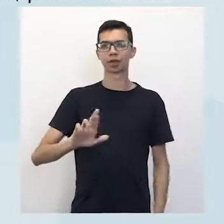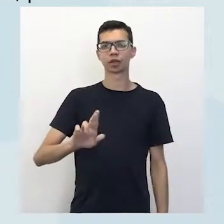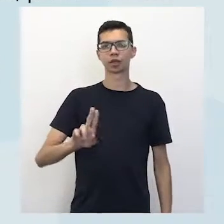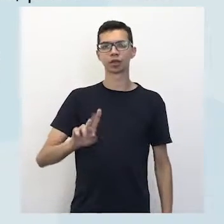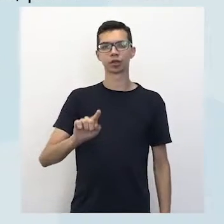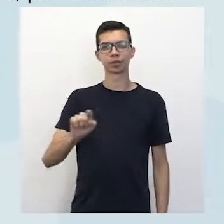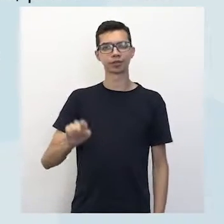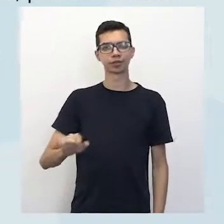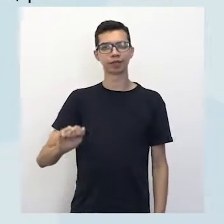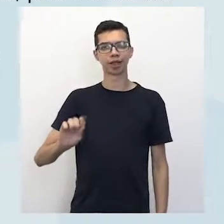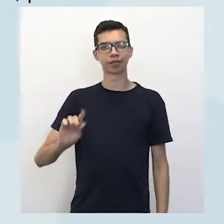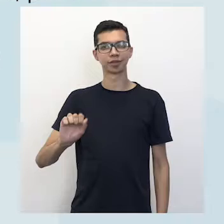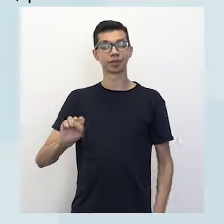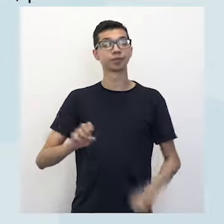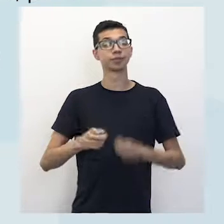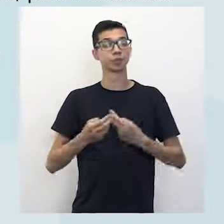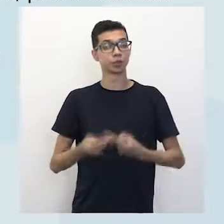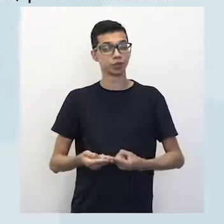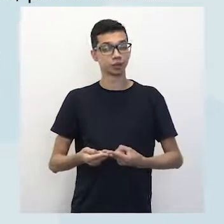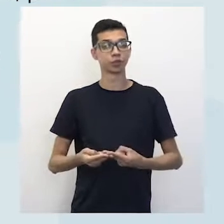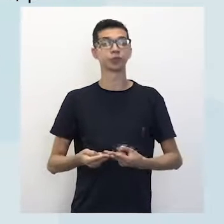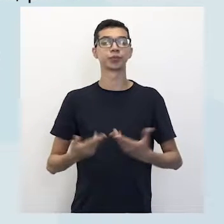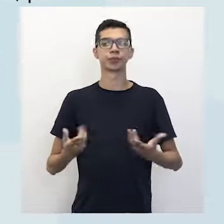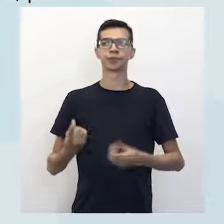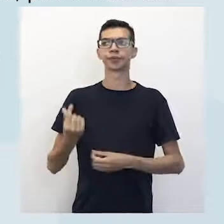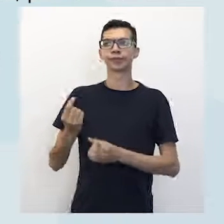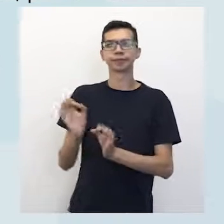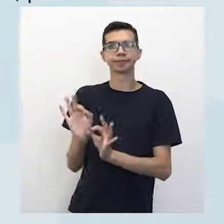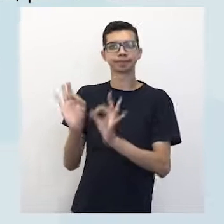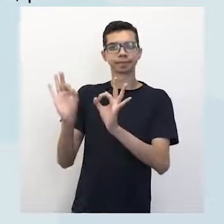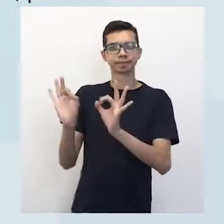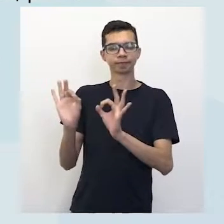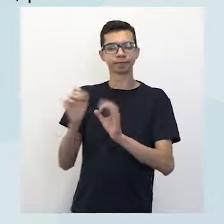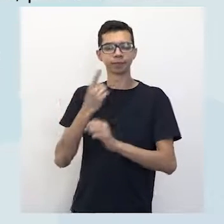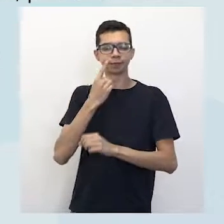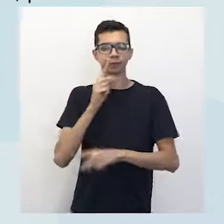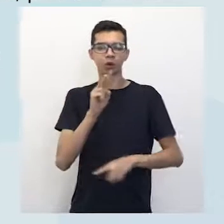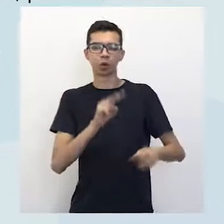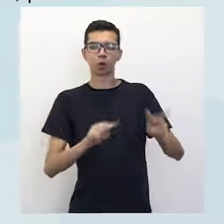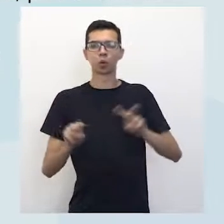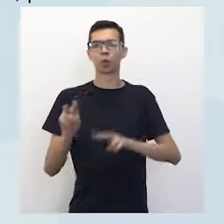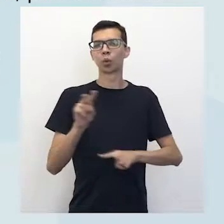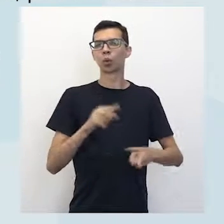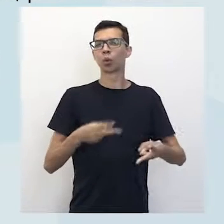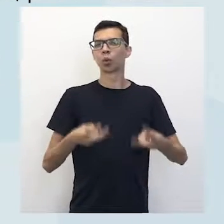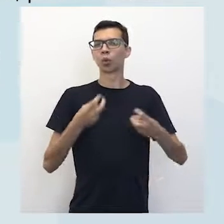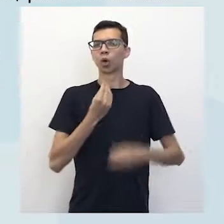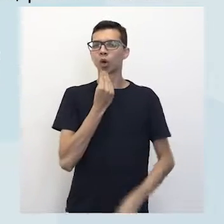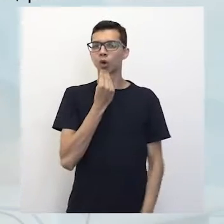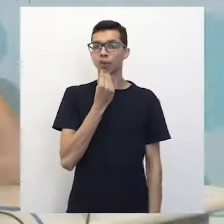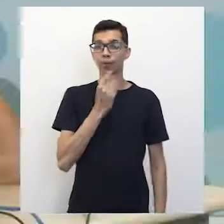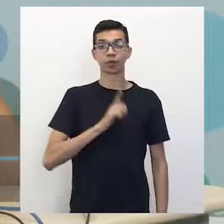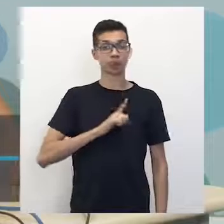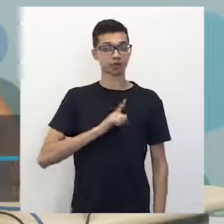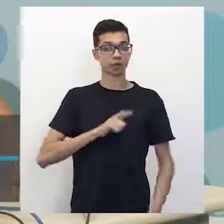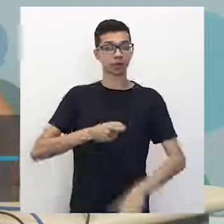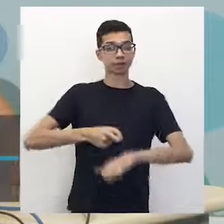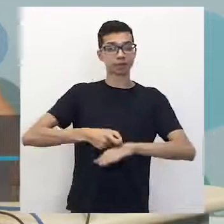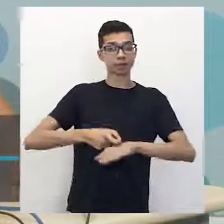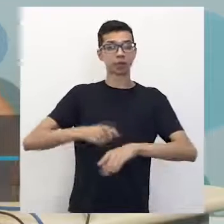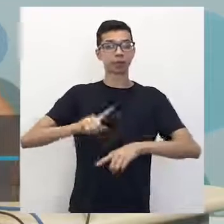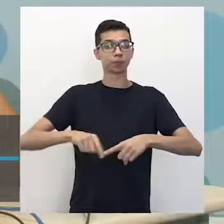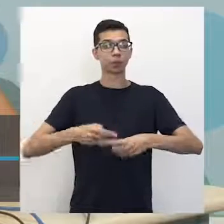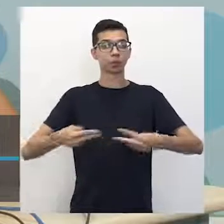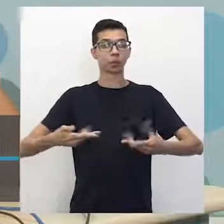comércio, estão de olho, claro, numa expansão comercial aí, estão vendo uma oportunidade de um intercâmbio, de troca de